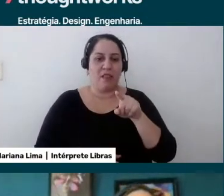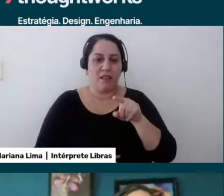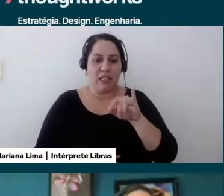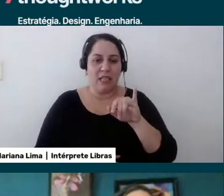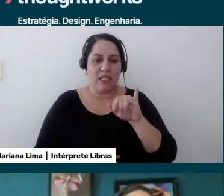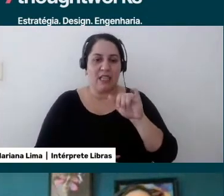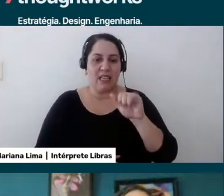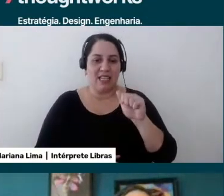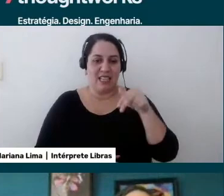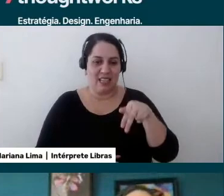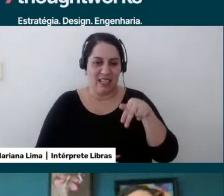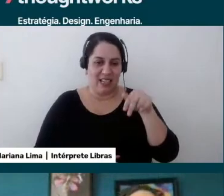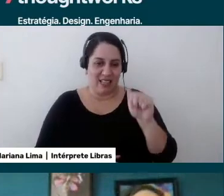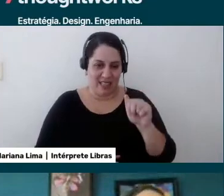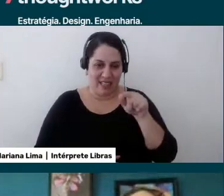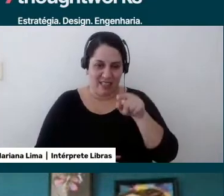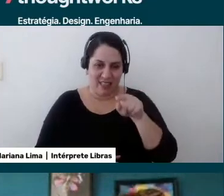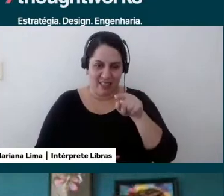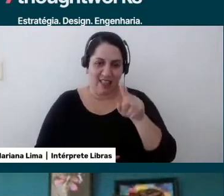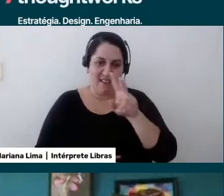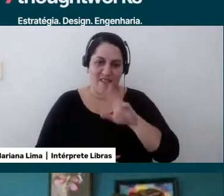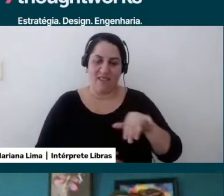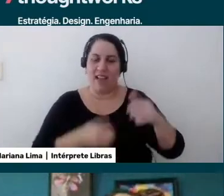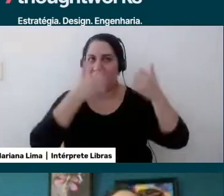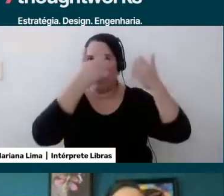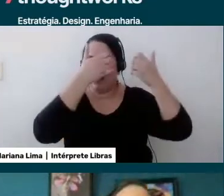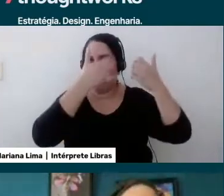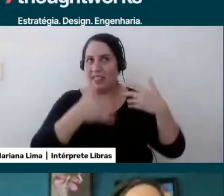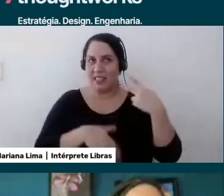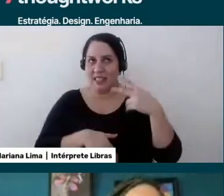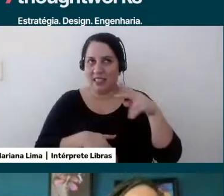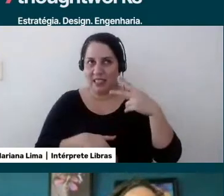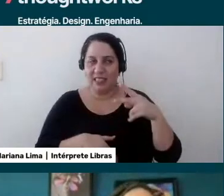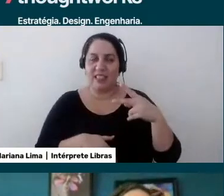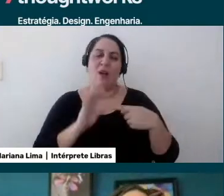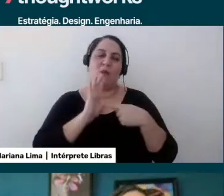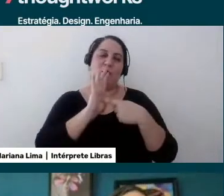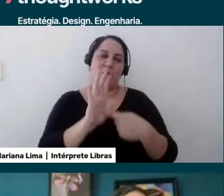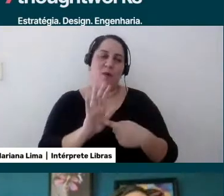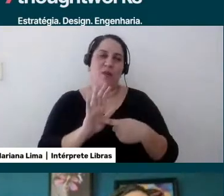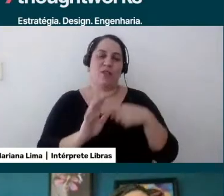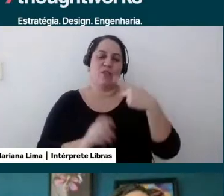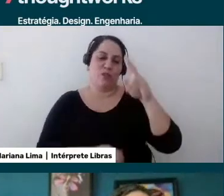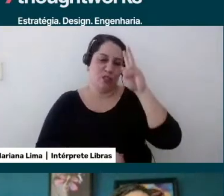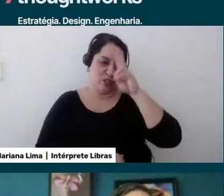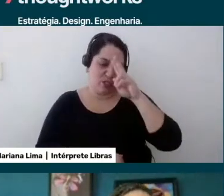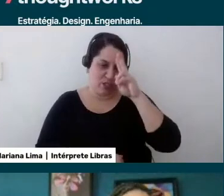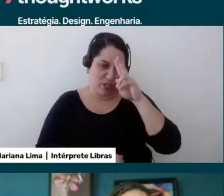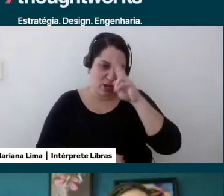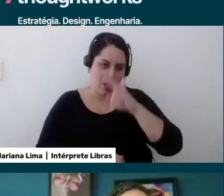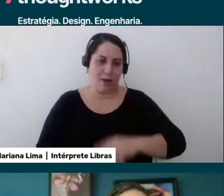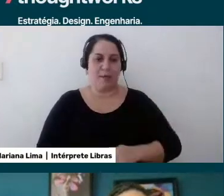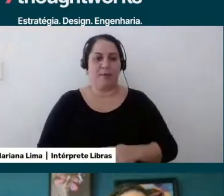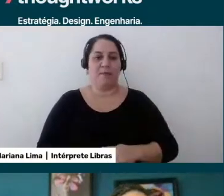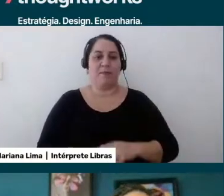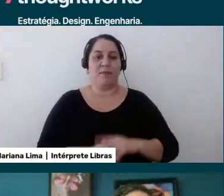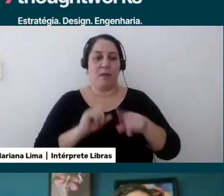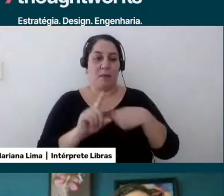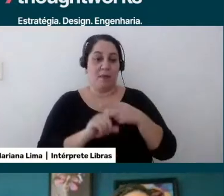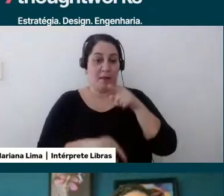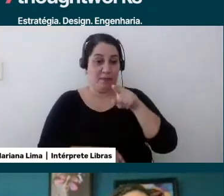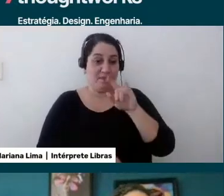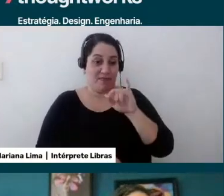já vou convidá-la para poder fazer a sua autodescrição e também falar um pouquinho da sua trajetória. E a Iana